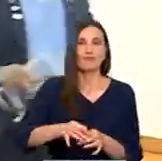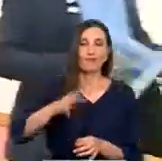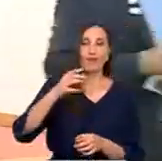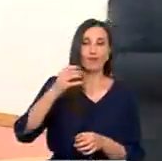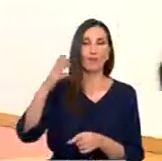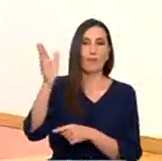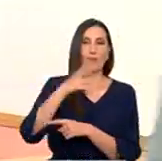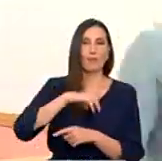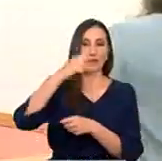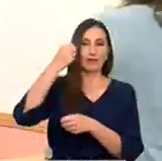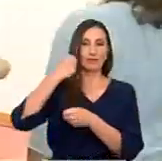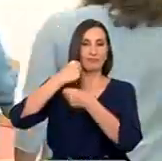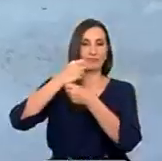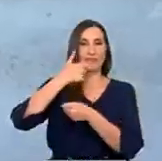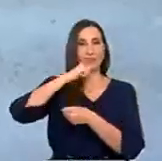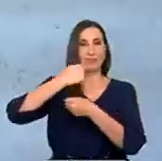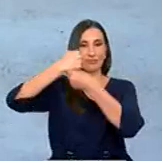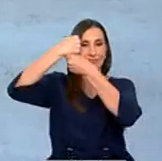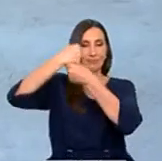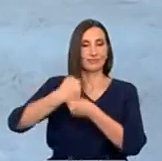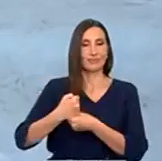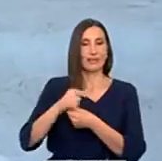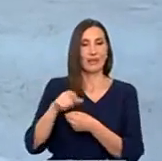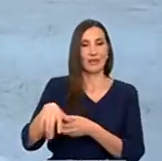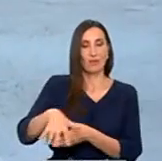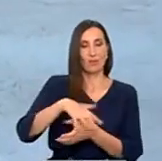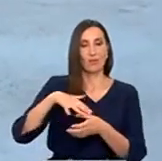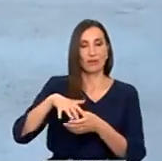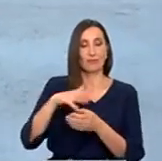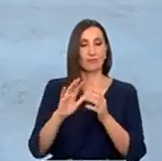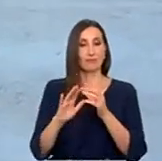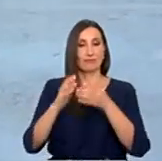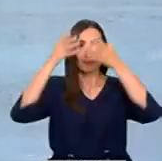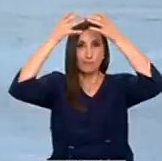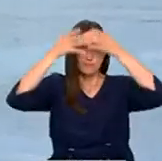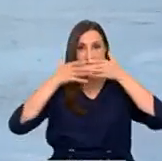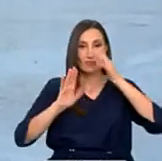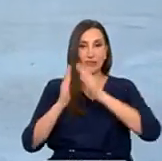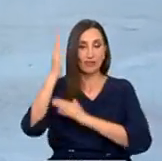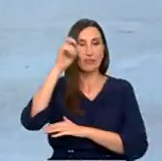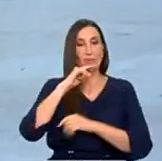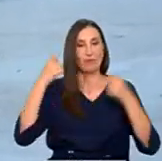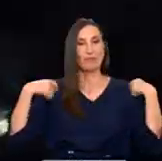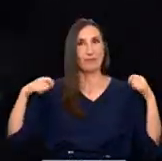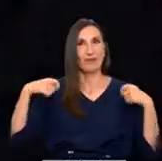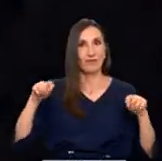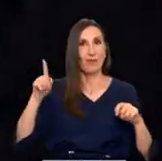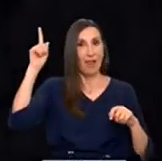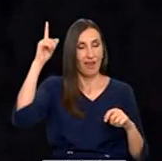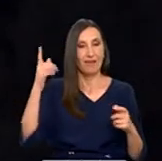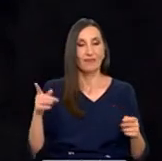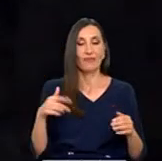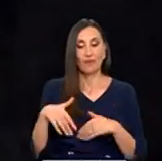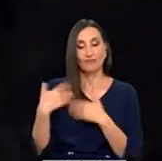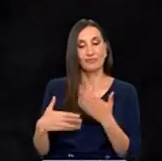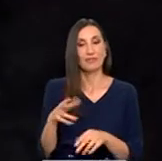a bandeira de Portugal da região dos Açores como um local onde os astronautas análogos podem fazer os seus treinos espaciais. Vai